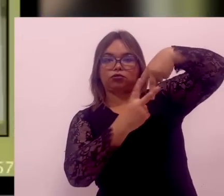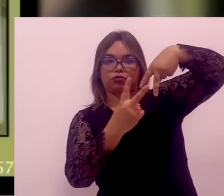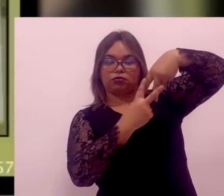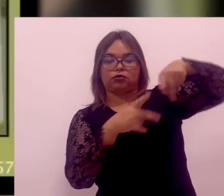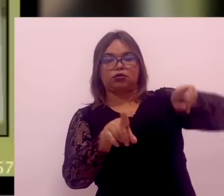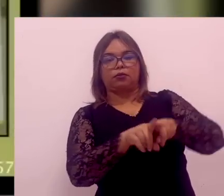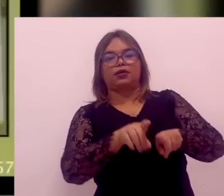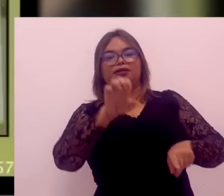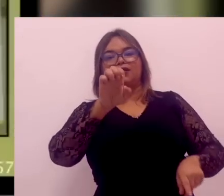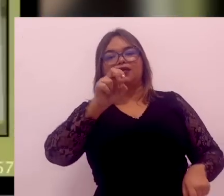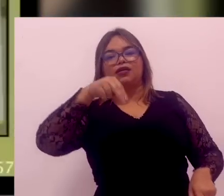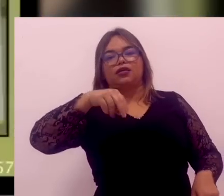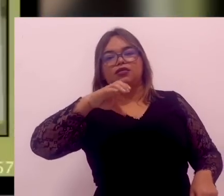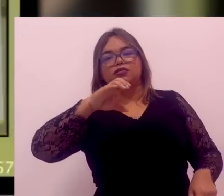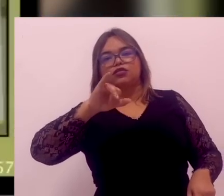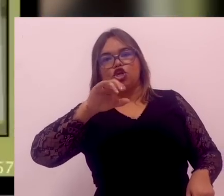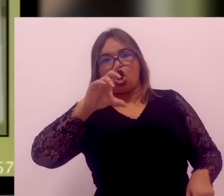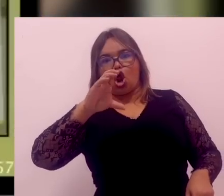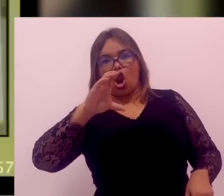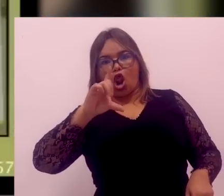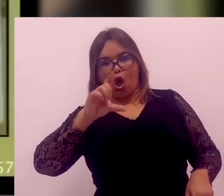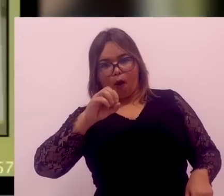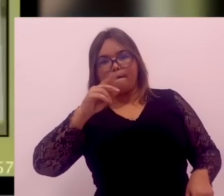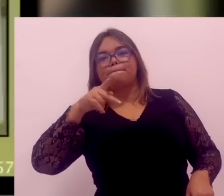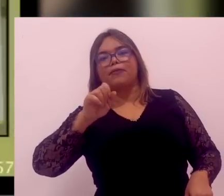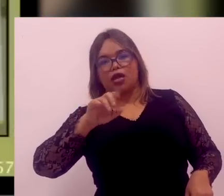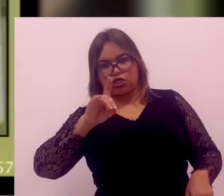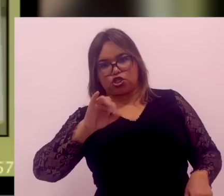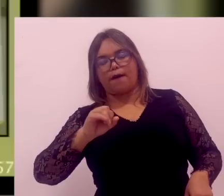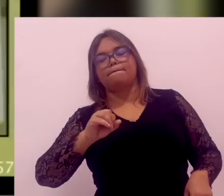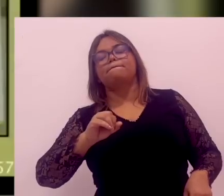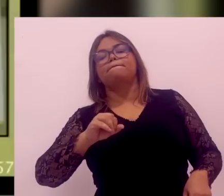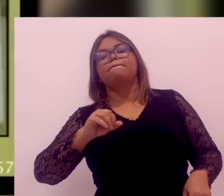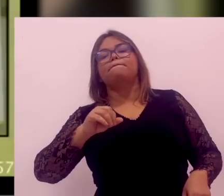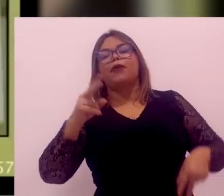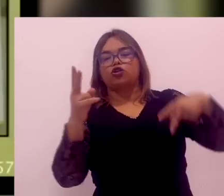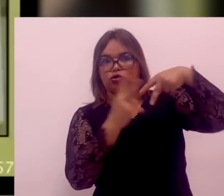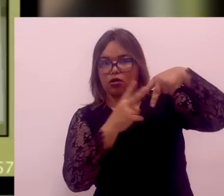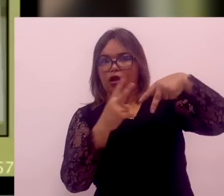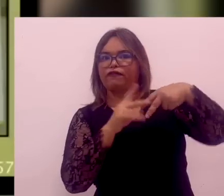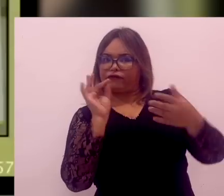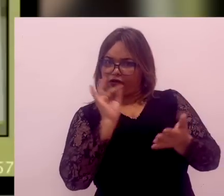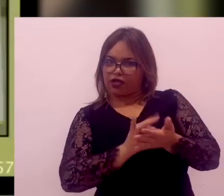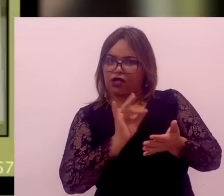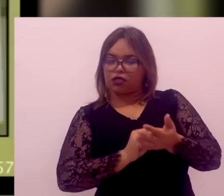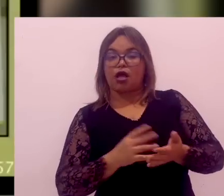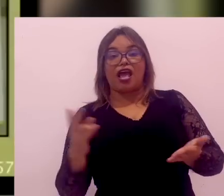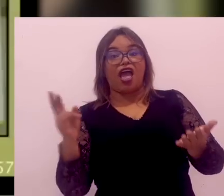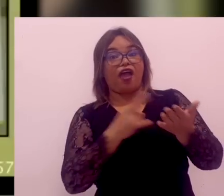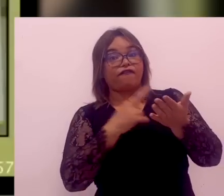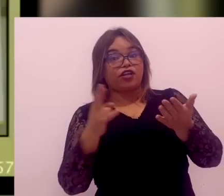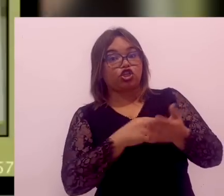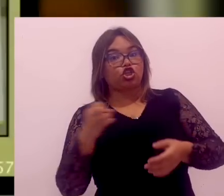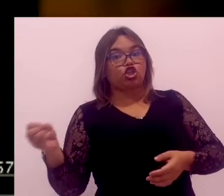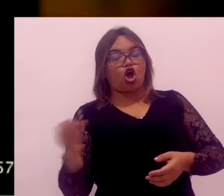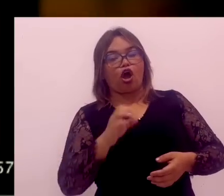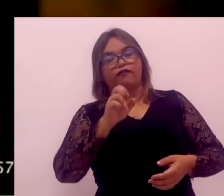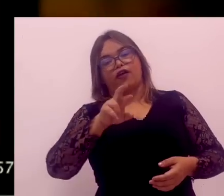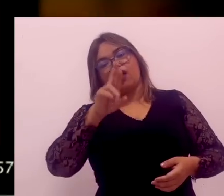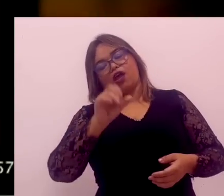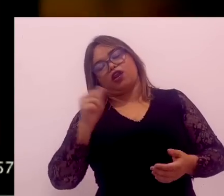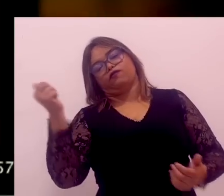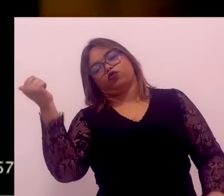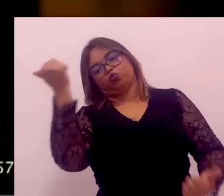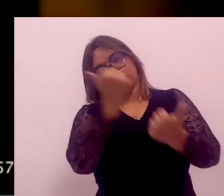A revista da Nova Era foi substituída pela revista do rito escocês. E aqui está um símbolo do qual nós já falamos